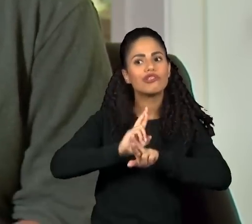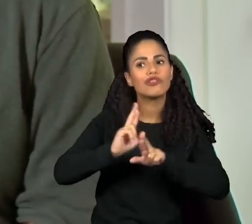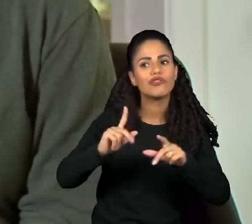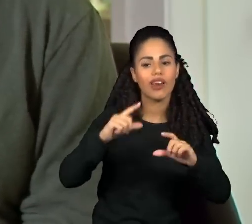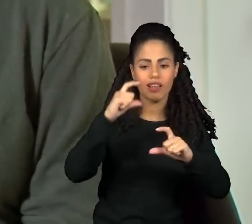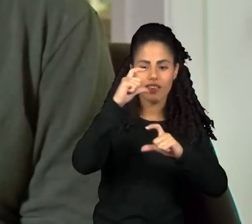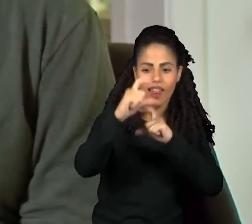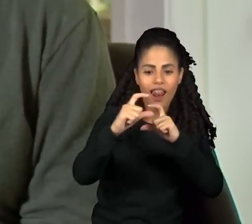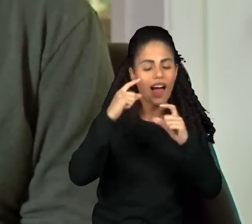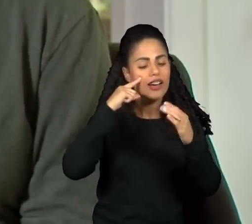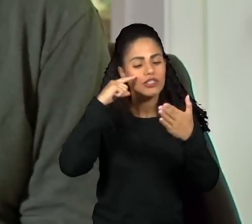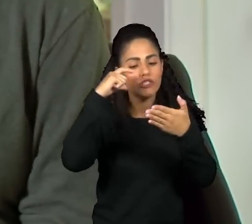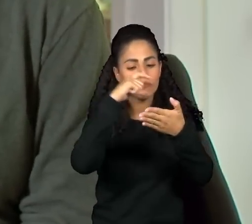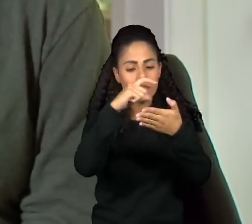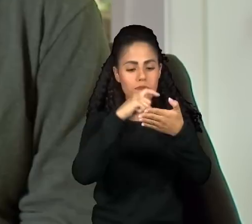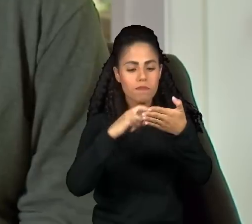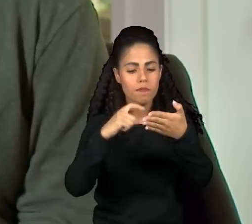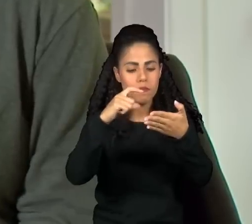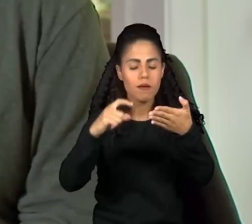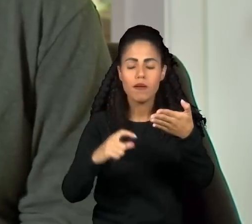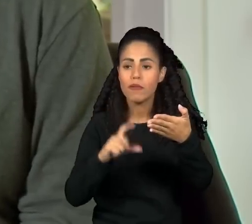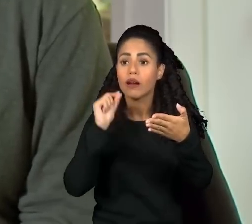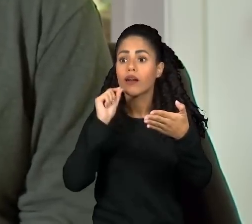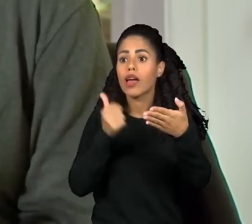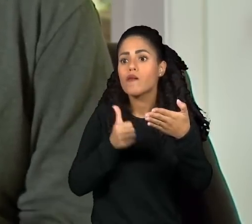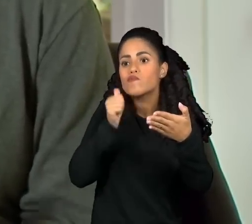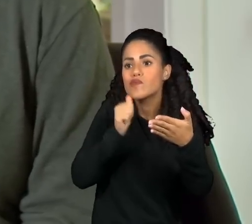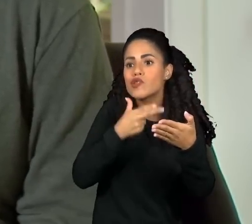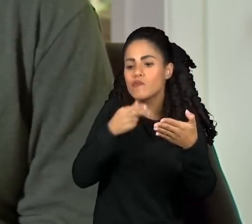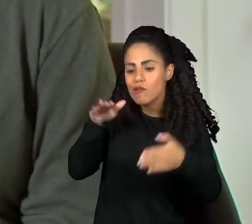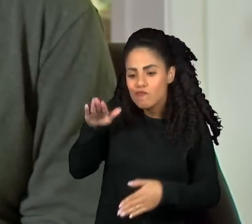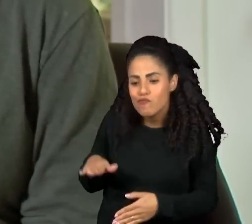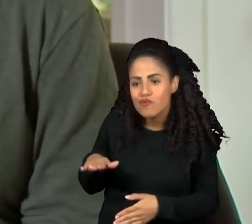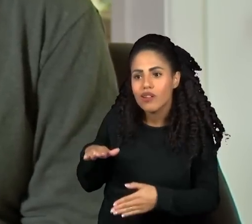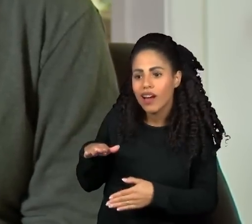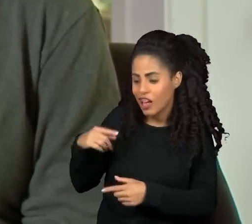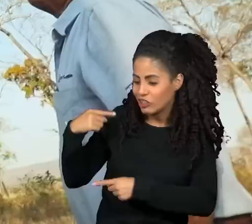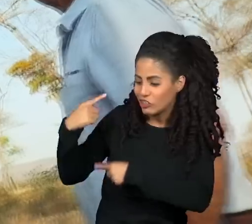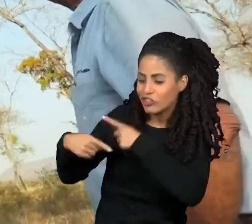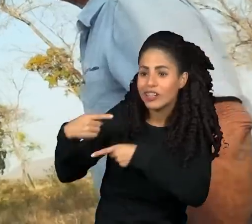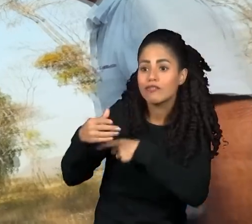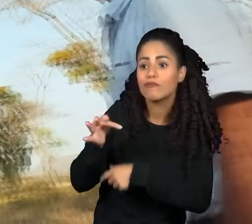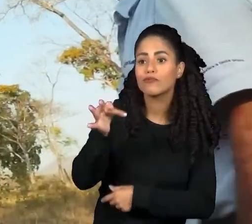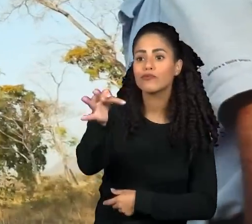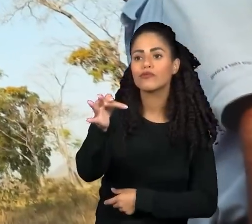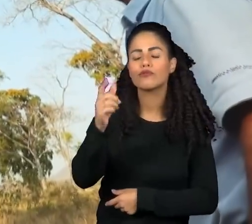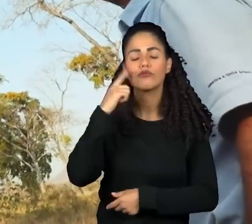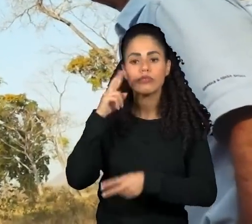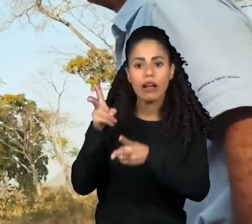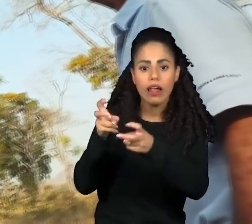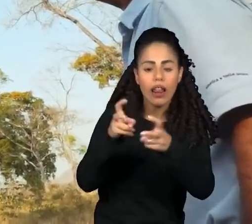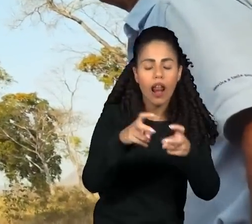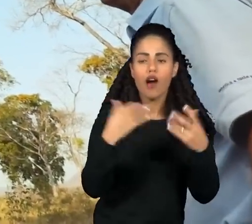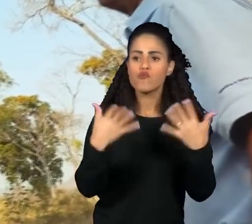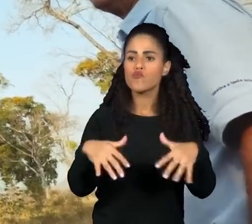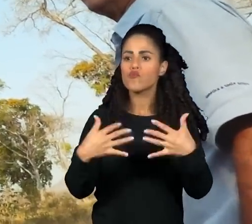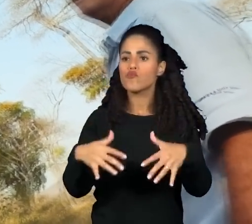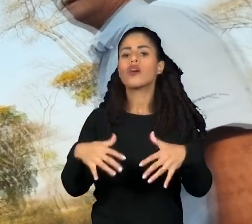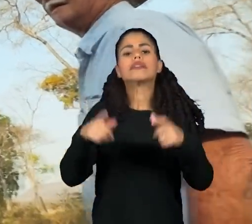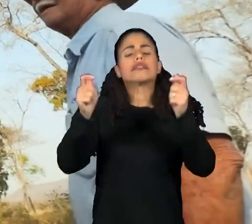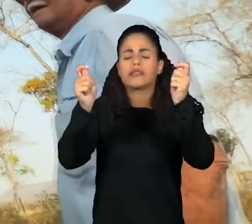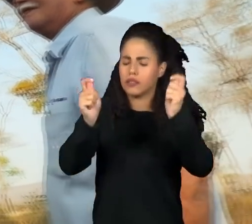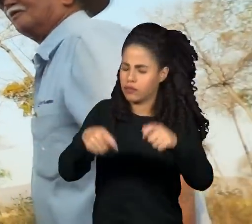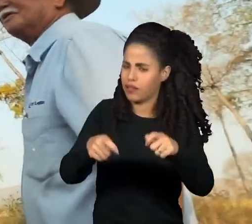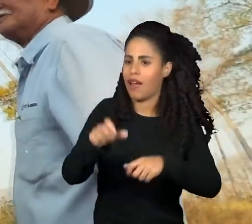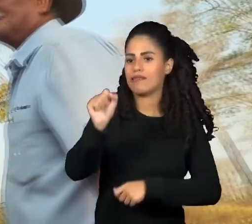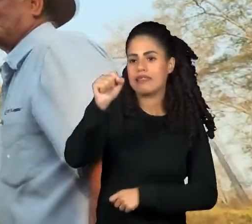que sirva de referência para meninos e meninas, para as gerações que estão vindo, de que possam ver que é